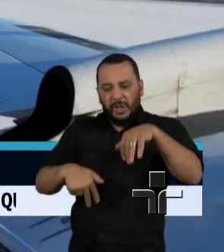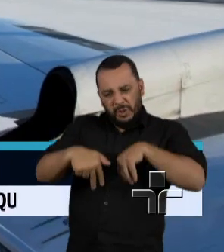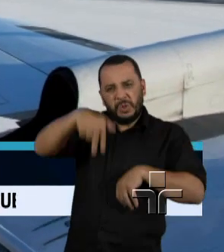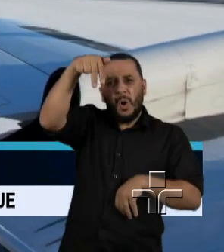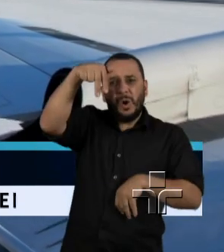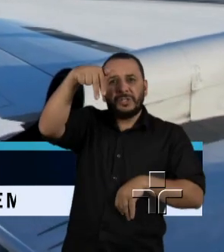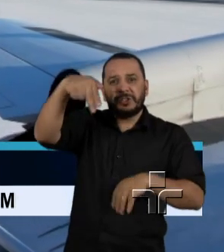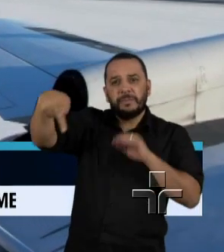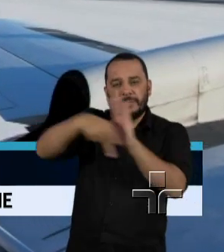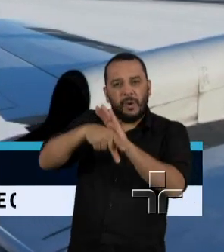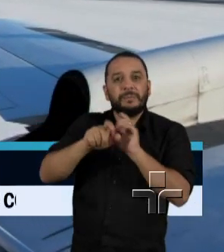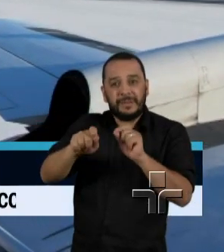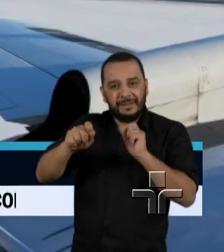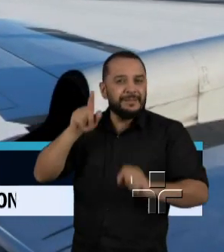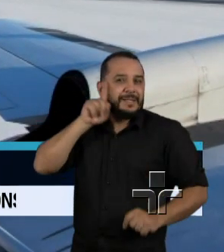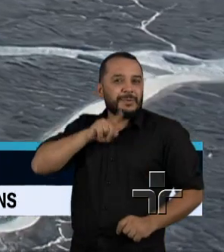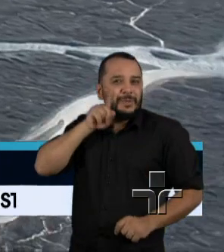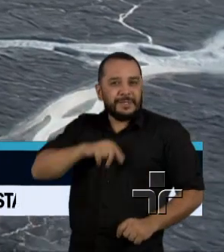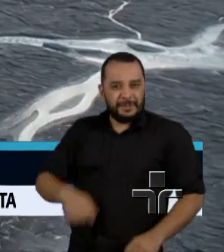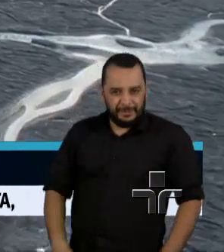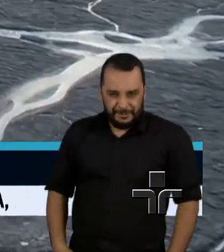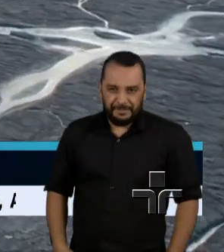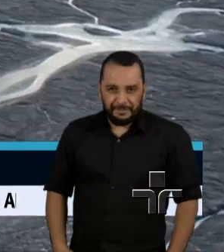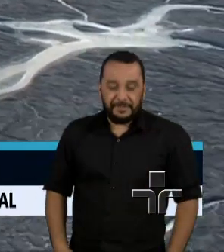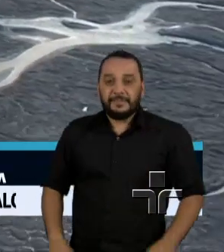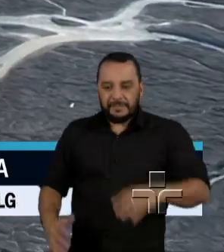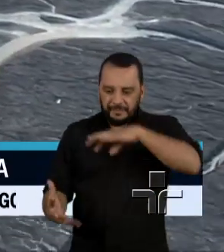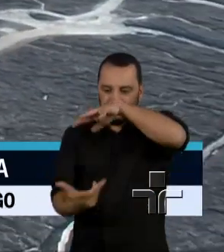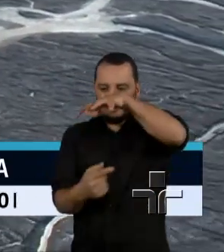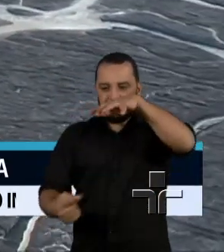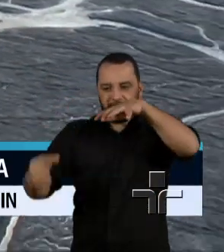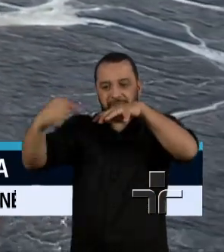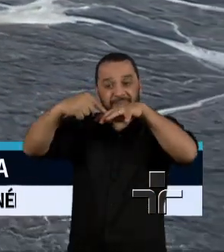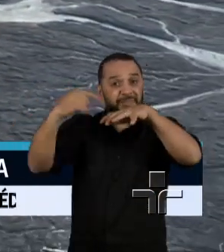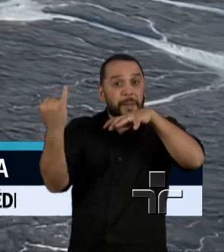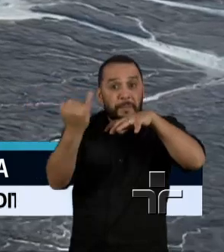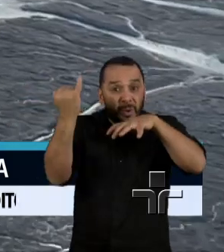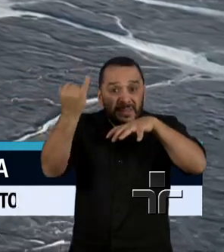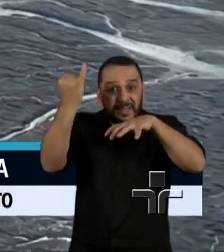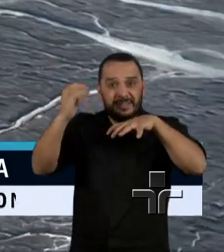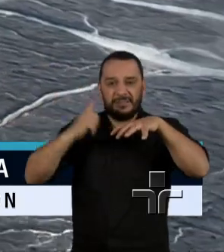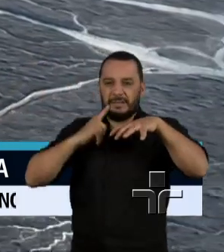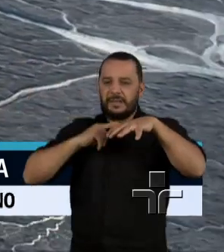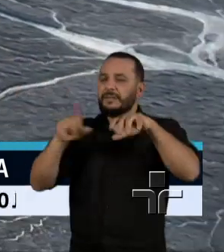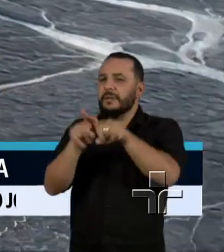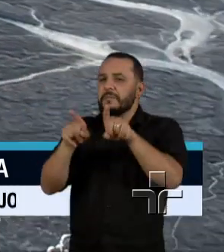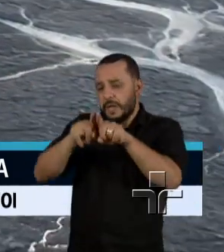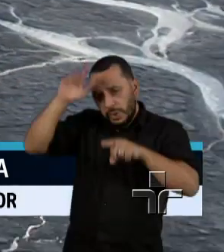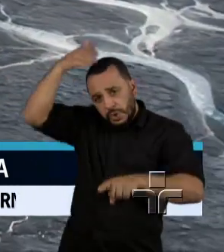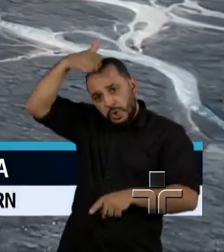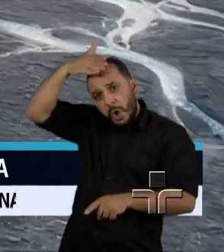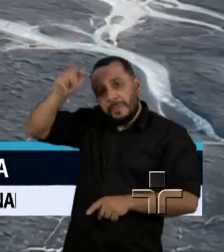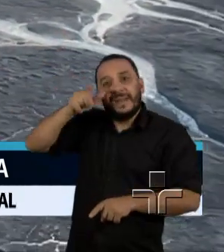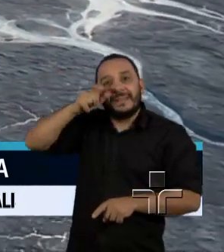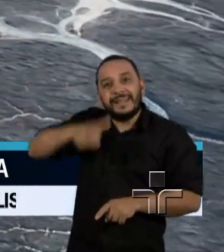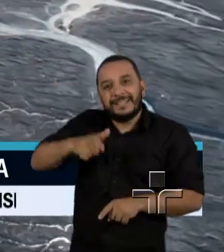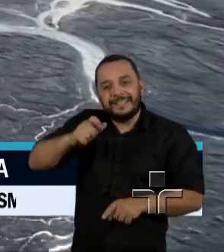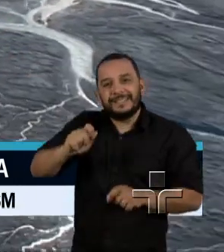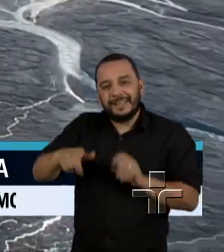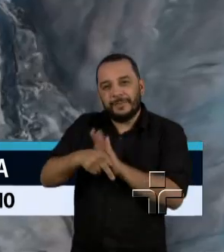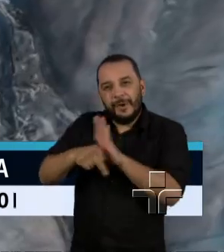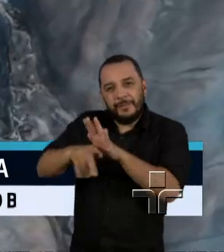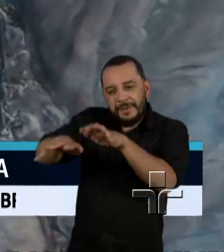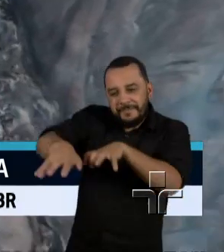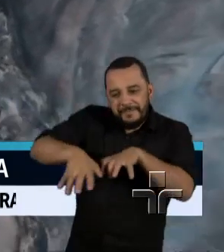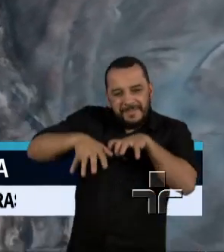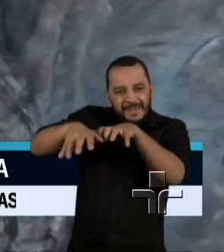Forças Armadas dos Estados Unidos. Além da importância geopolítica, Trump estaria interessado nos recursos minerais da